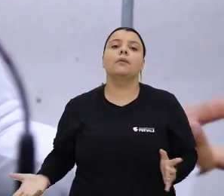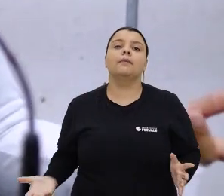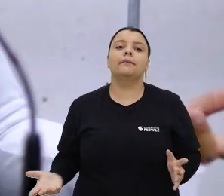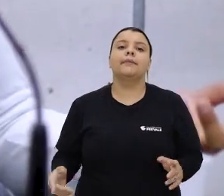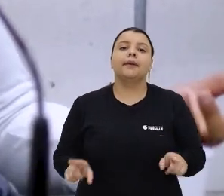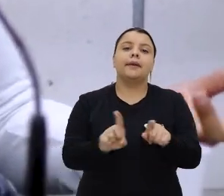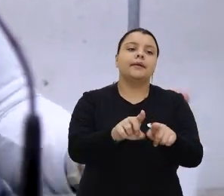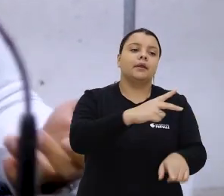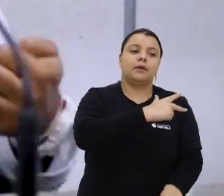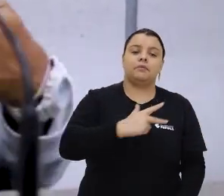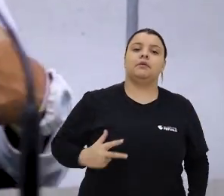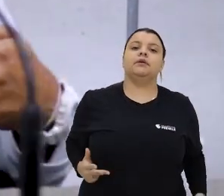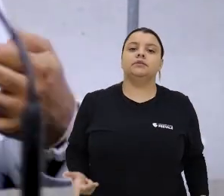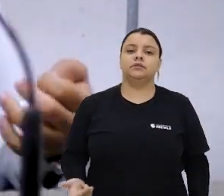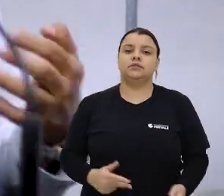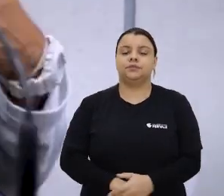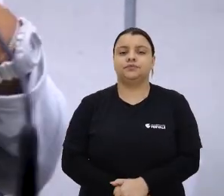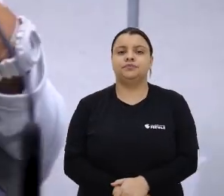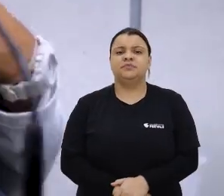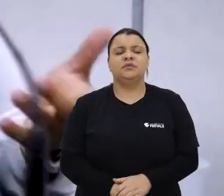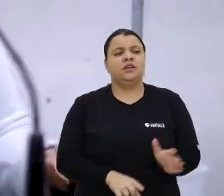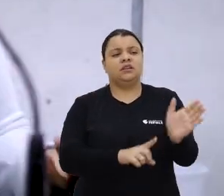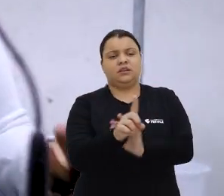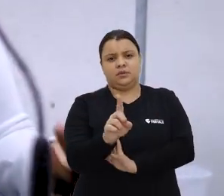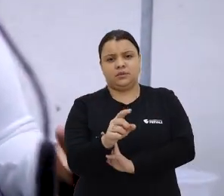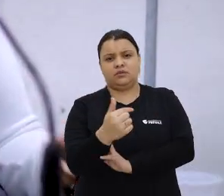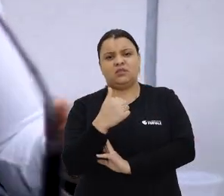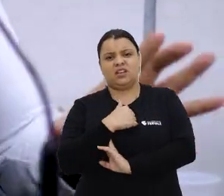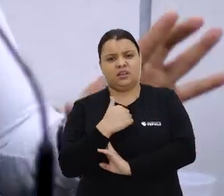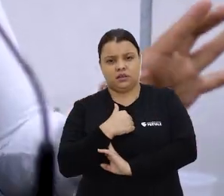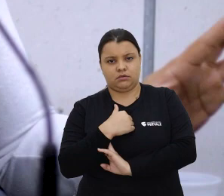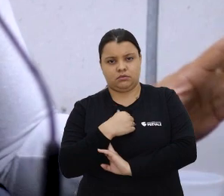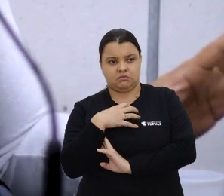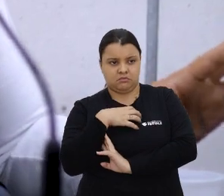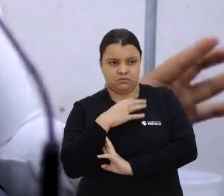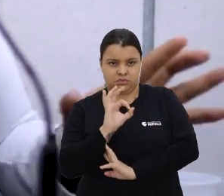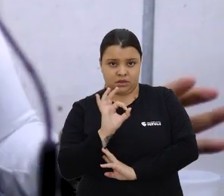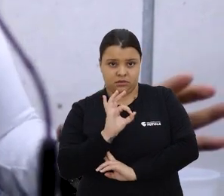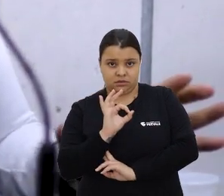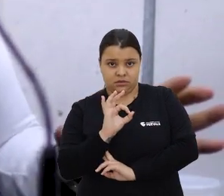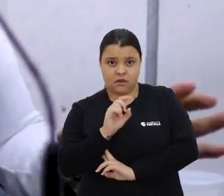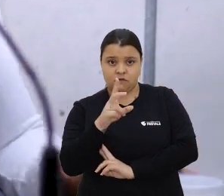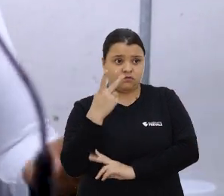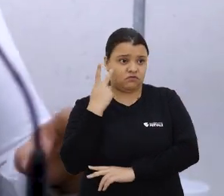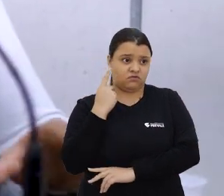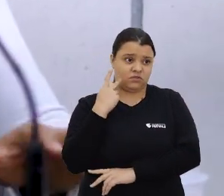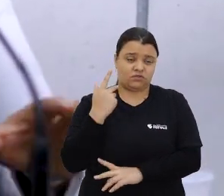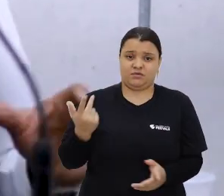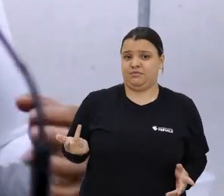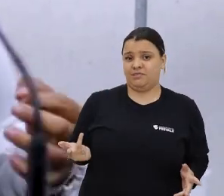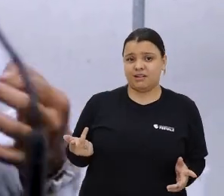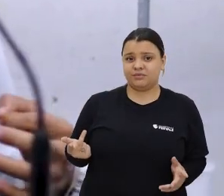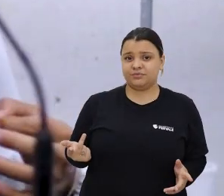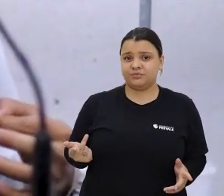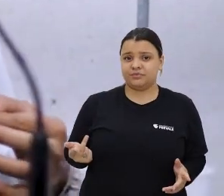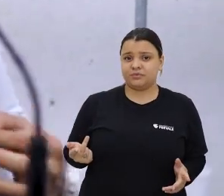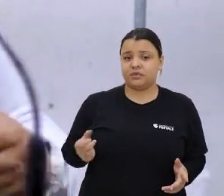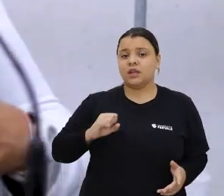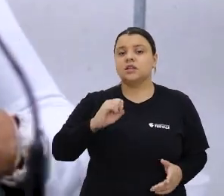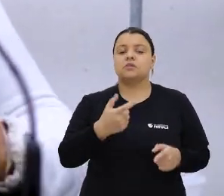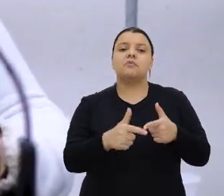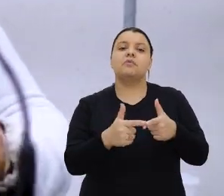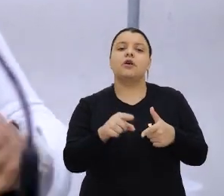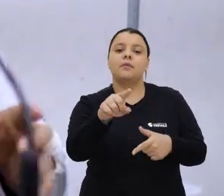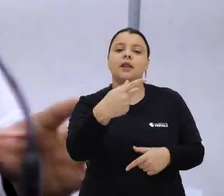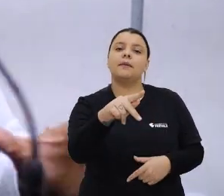presidente do esportivo. E aí eu questionei, tá, e como é que eu fico nessa história? Bom, vocês estão acostumados com isso. Se o problema é o teu carro, eu pago o teu carro, mas tu